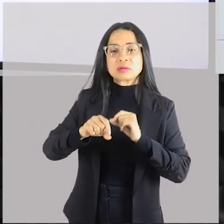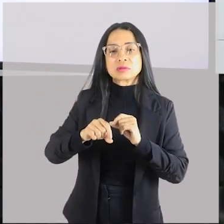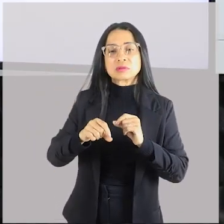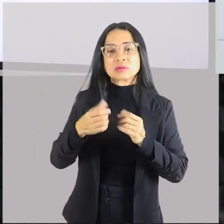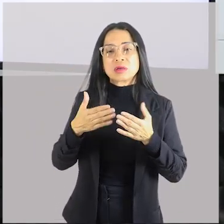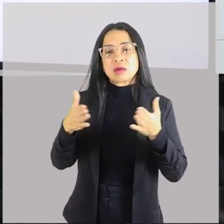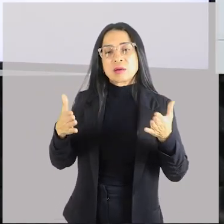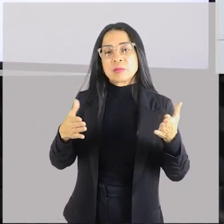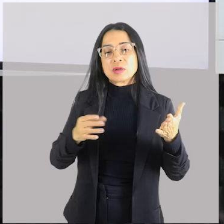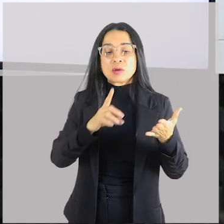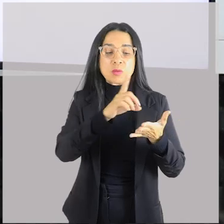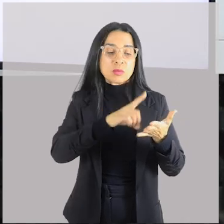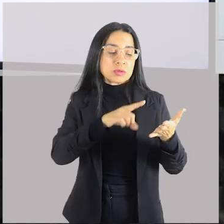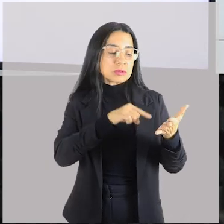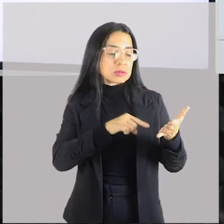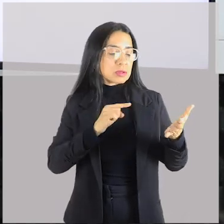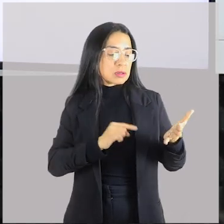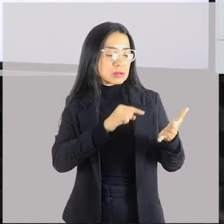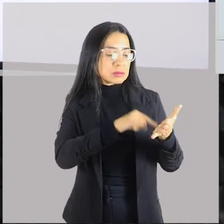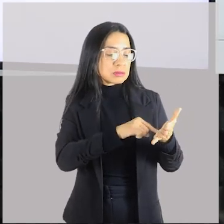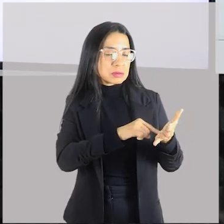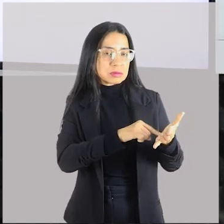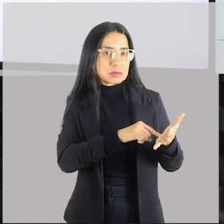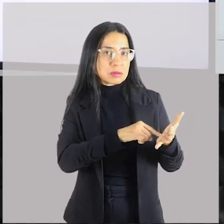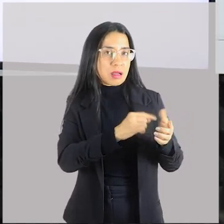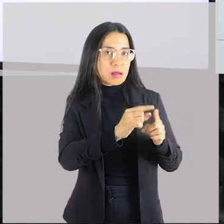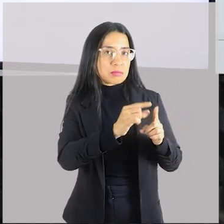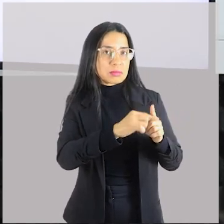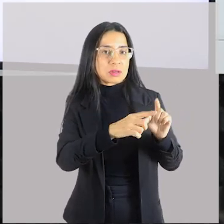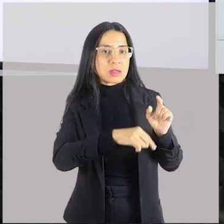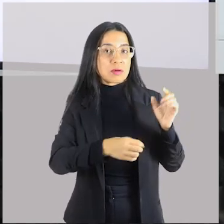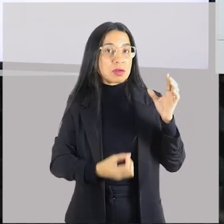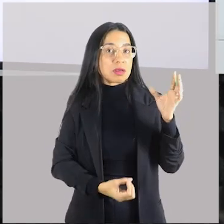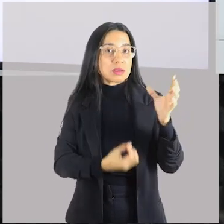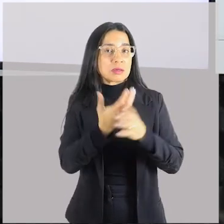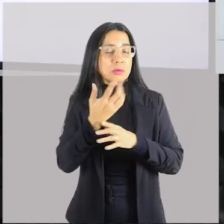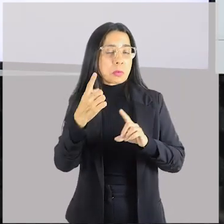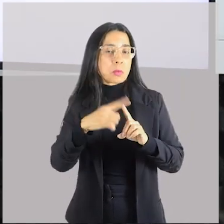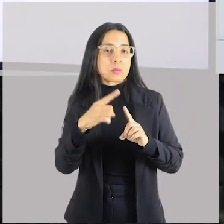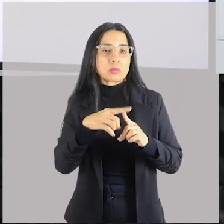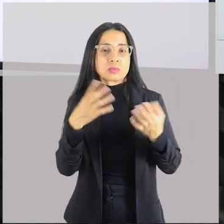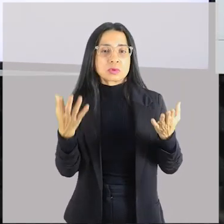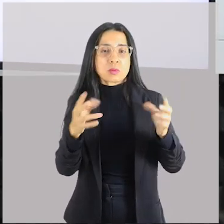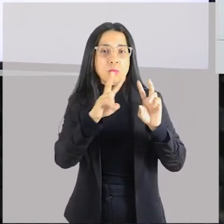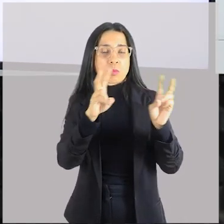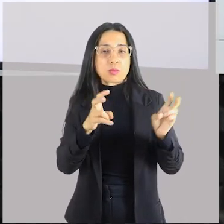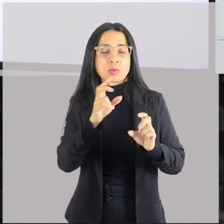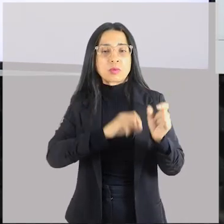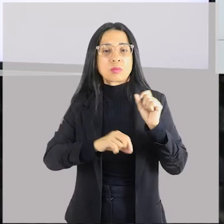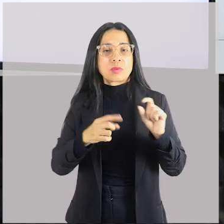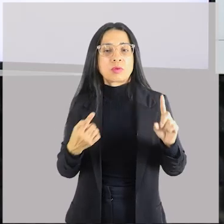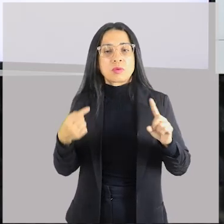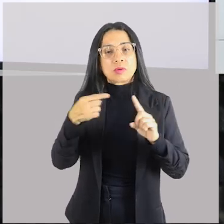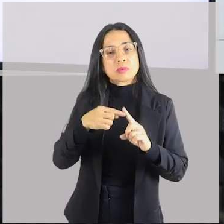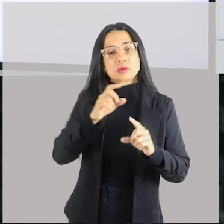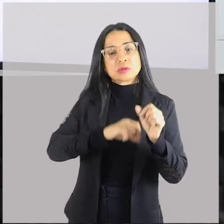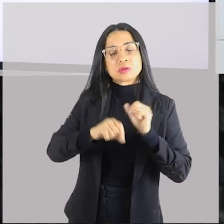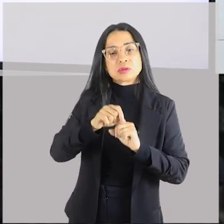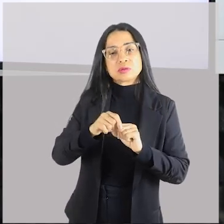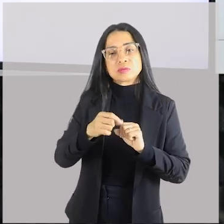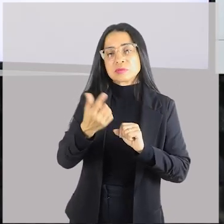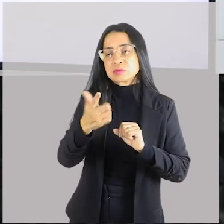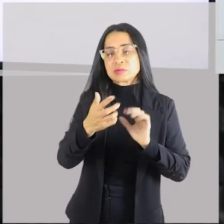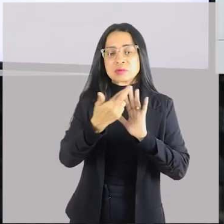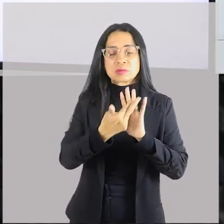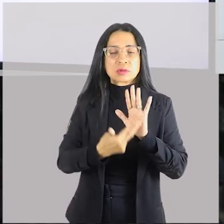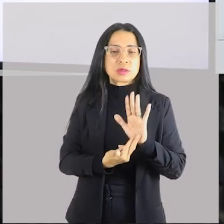um dicionário botou o dedo caiu em cima da palavra e criou um estilo professor que loucuras Pois é o objetivo não é colocar uma regra